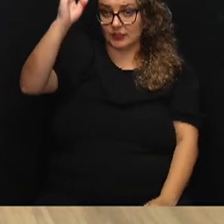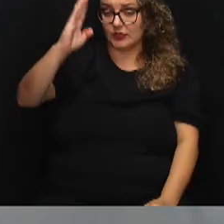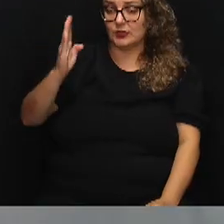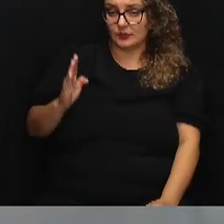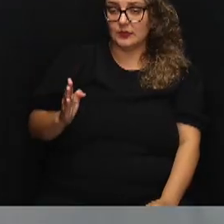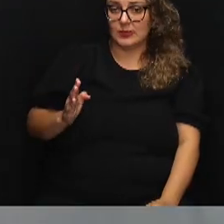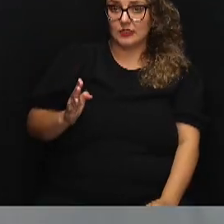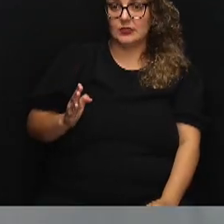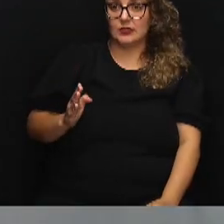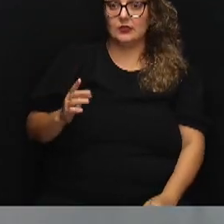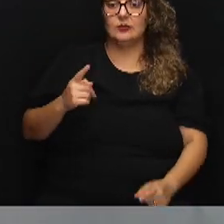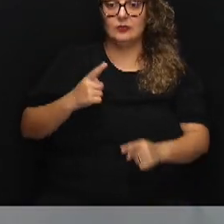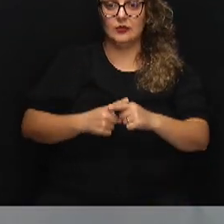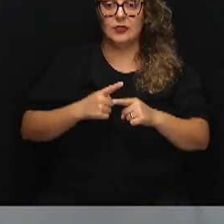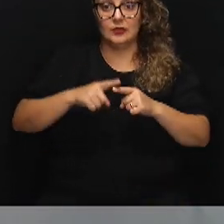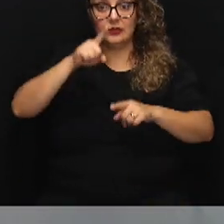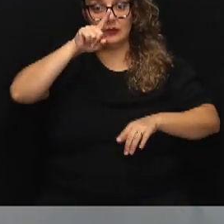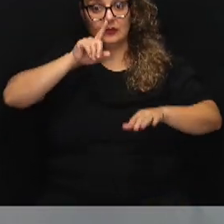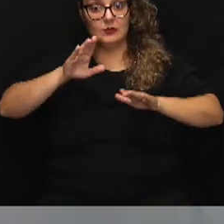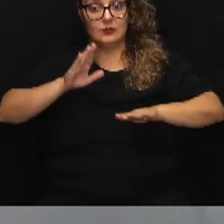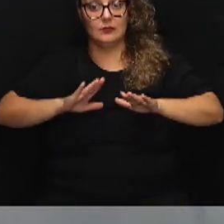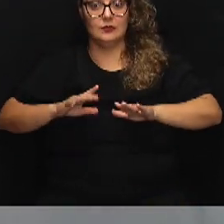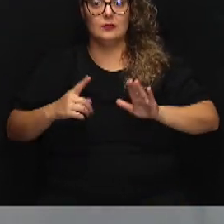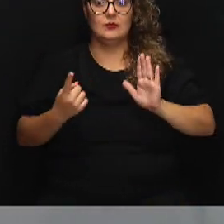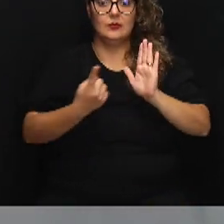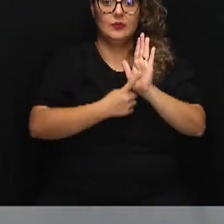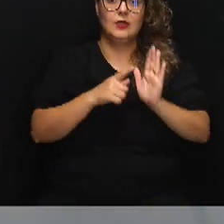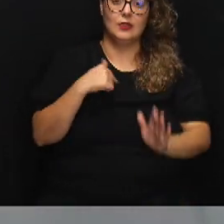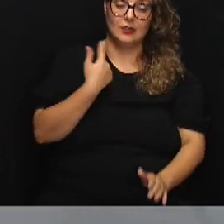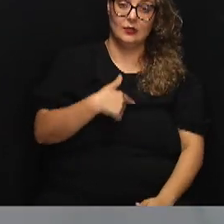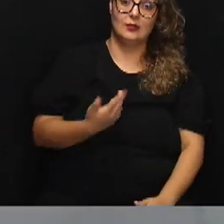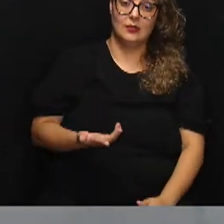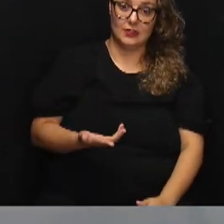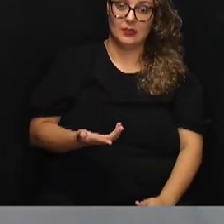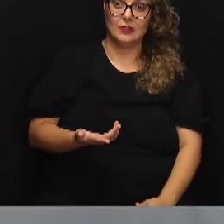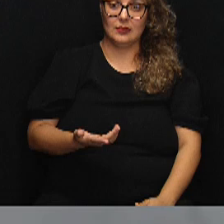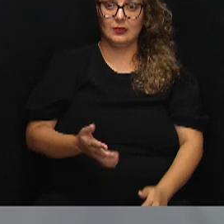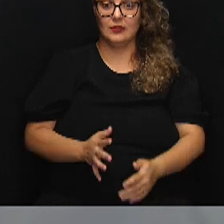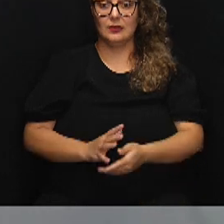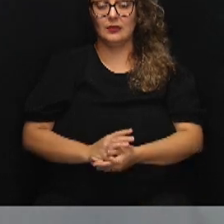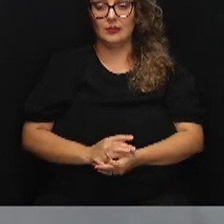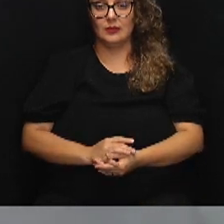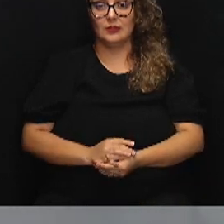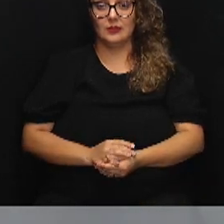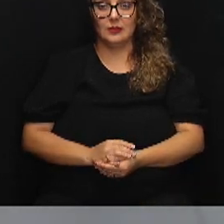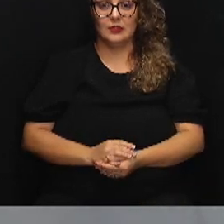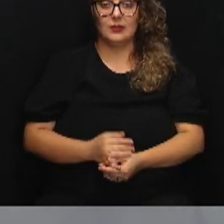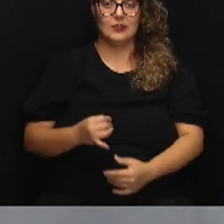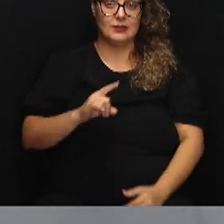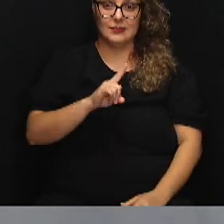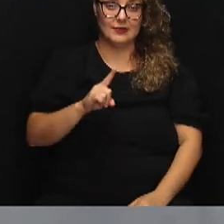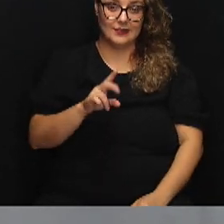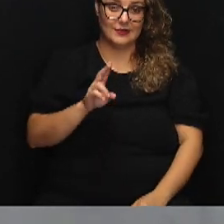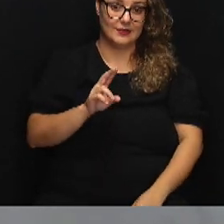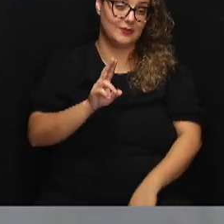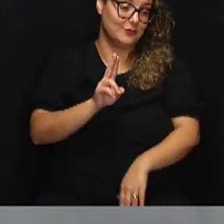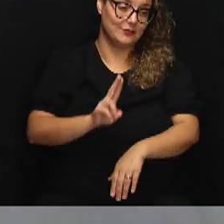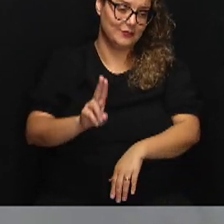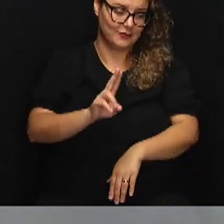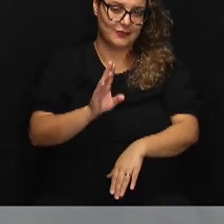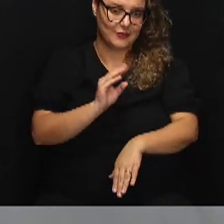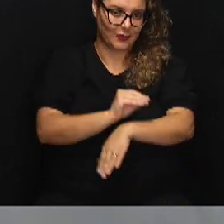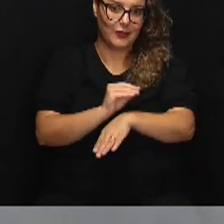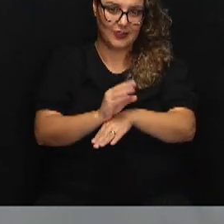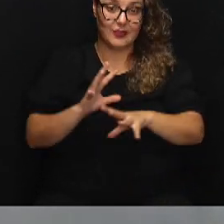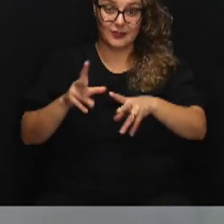tem que tomar cuidado, nós patenteamos, tá? Porque se nós não cuidar disso, todo mundo vai usar e